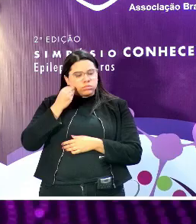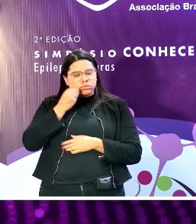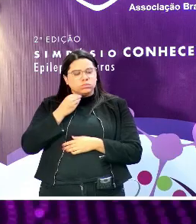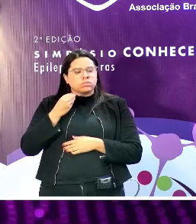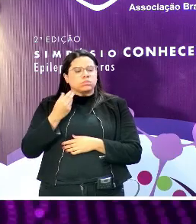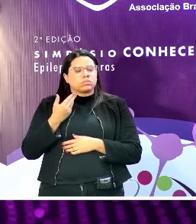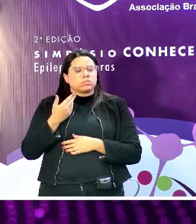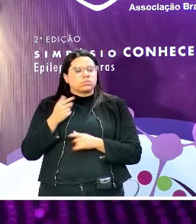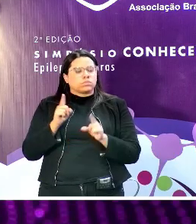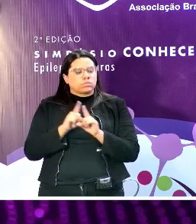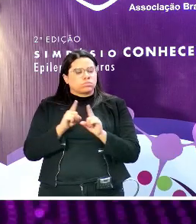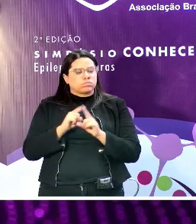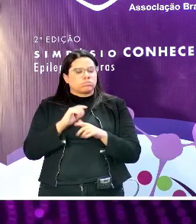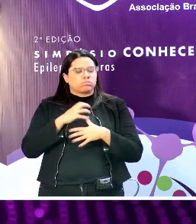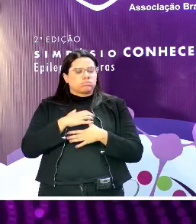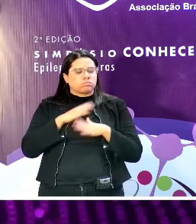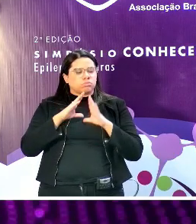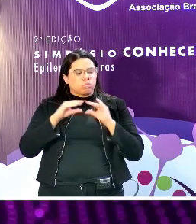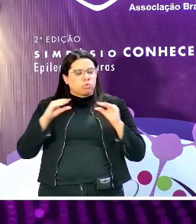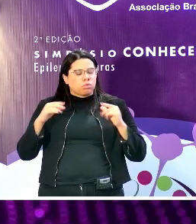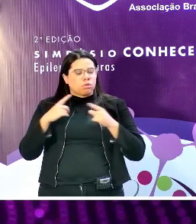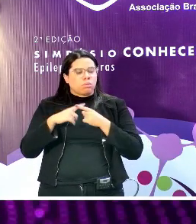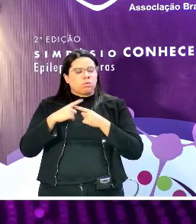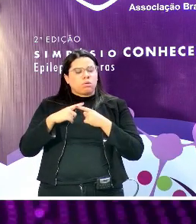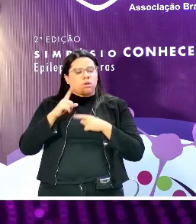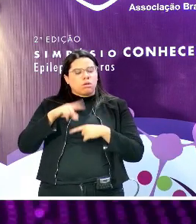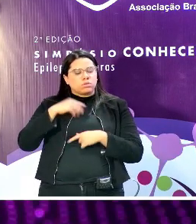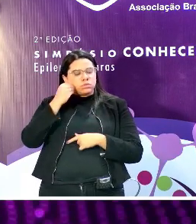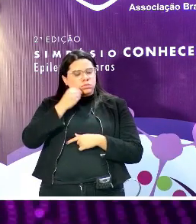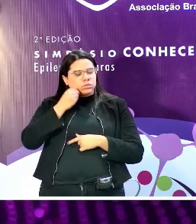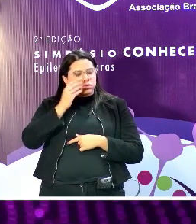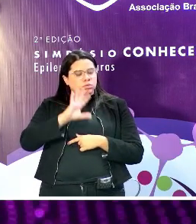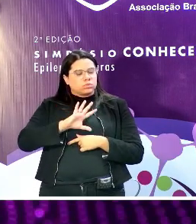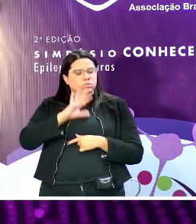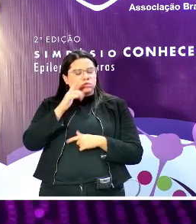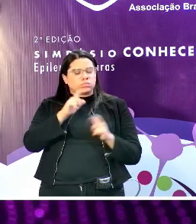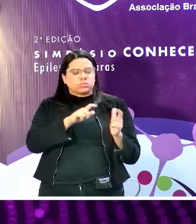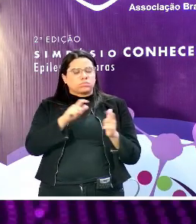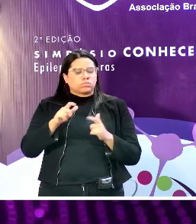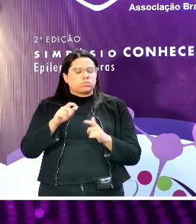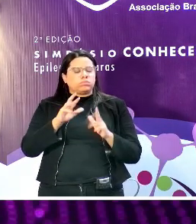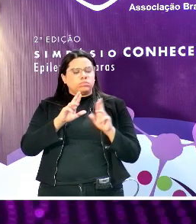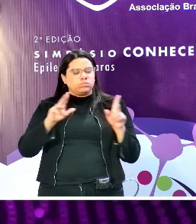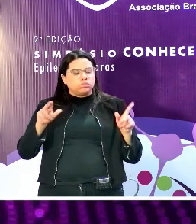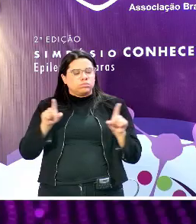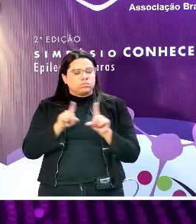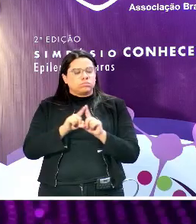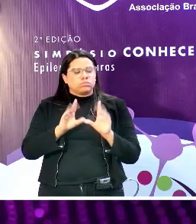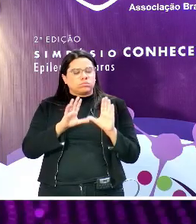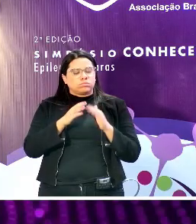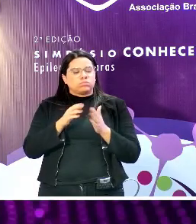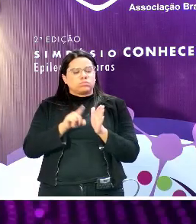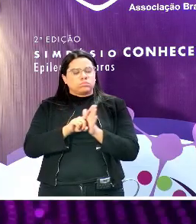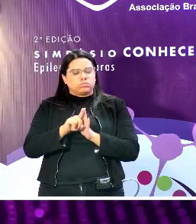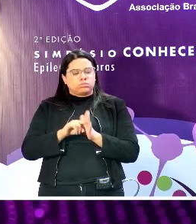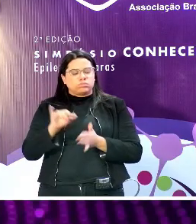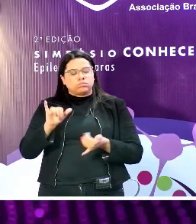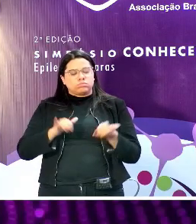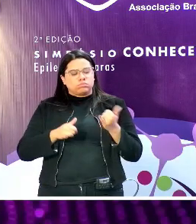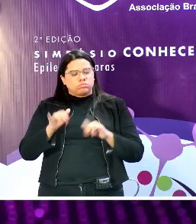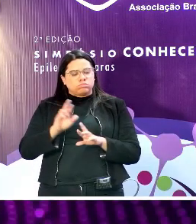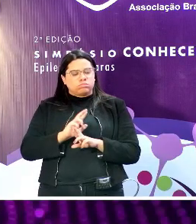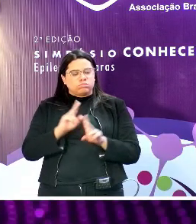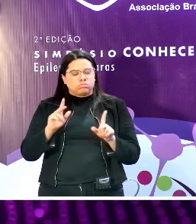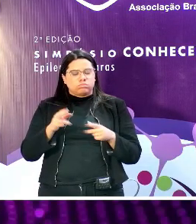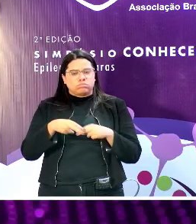deixa a gente bastante confortável, porque são experimentos que foram feitos em locais diferentes, por mão diferente, grupo de pesquisa diferente, e isso é